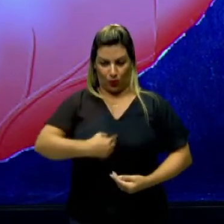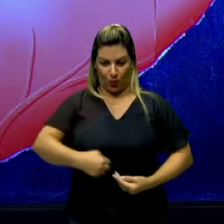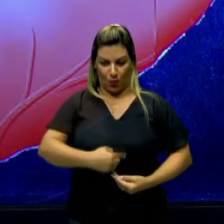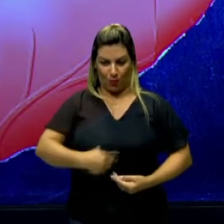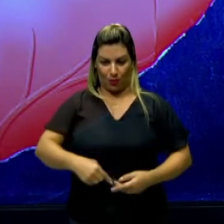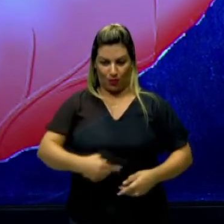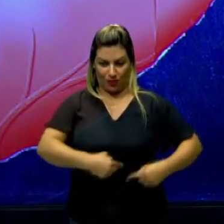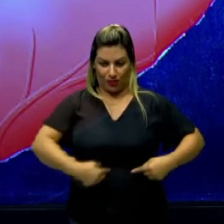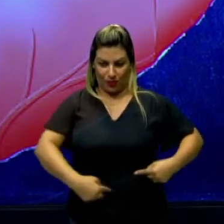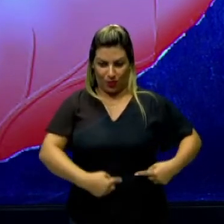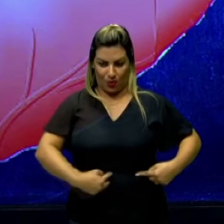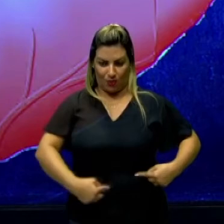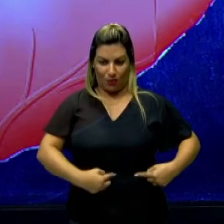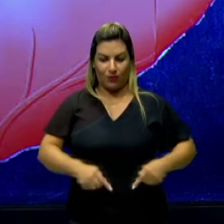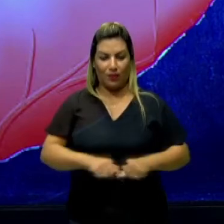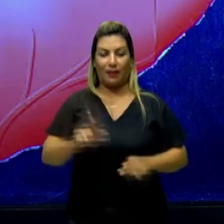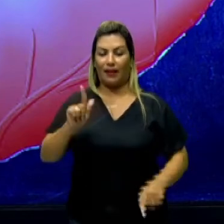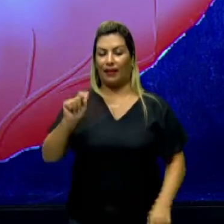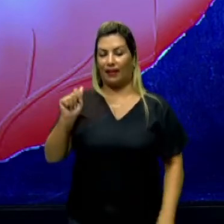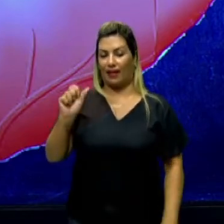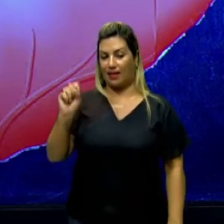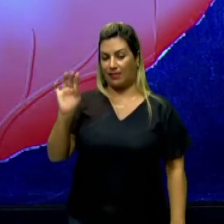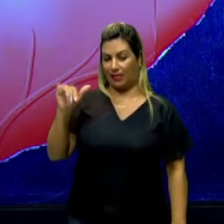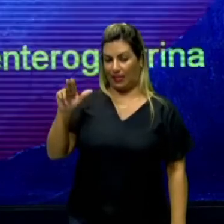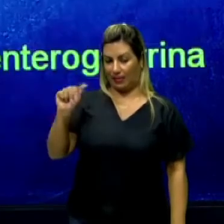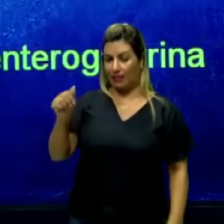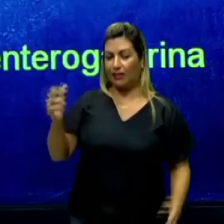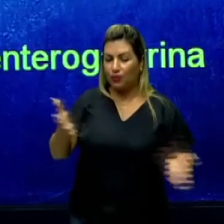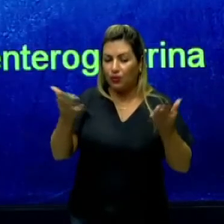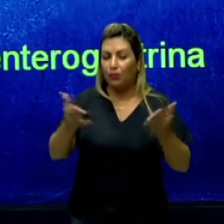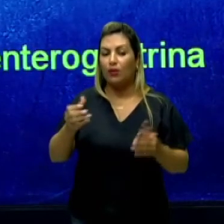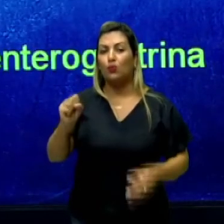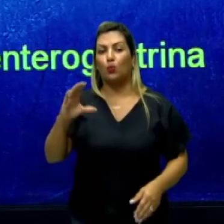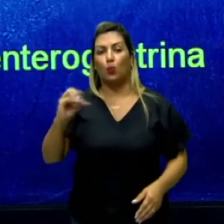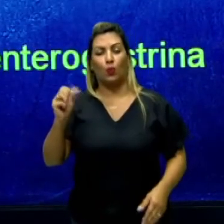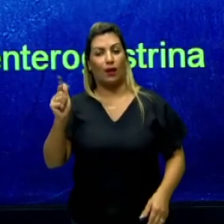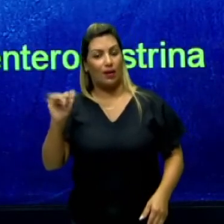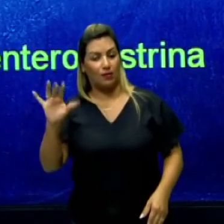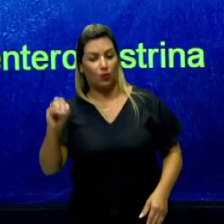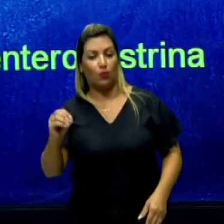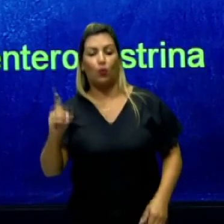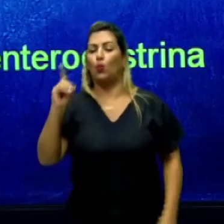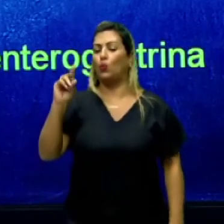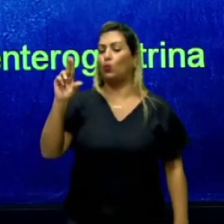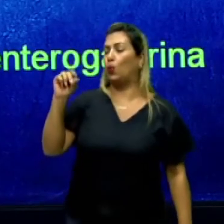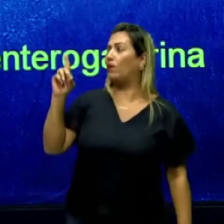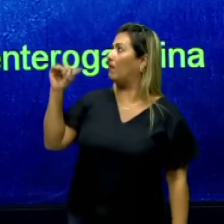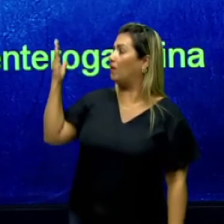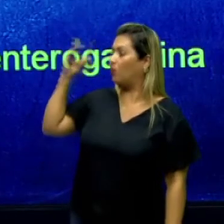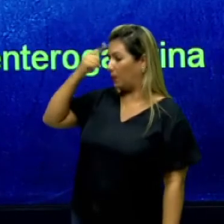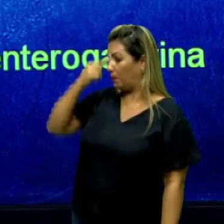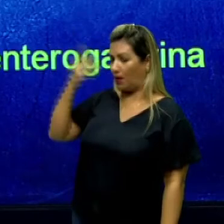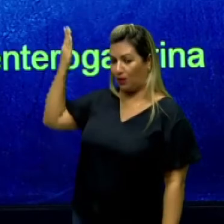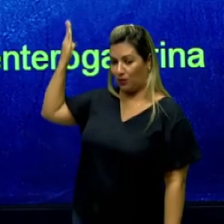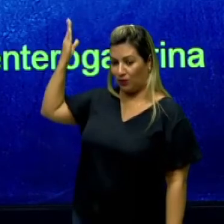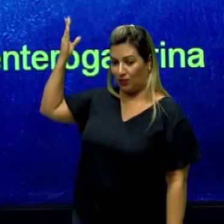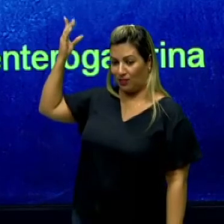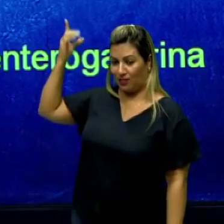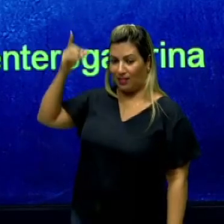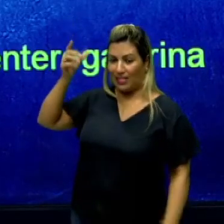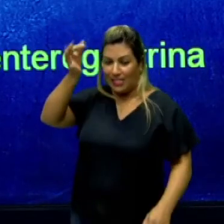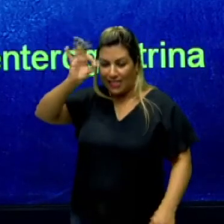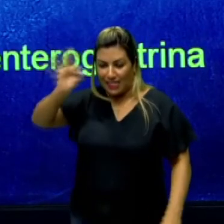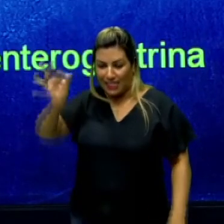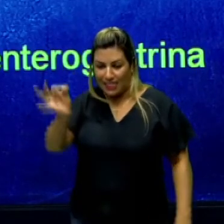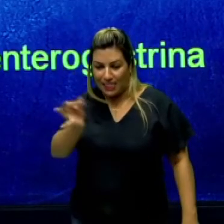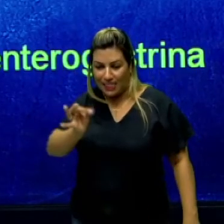tem a sua produção de gastrina, que estimula a produção de suco gástrico. O duodeno, que aí na imagem é esse caninho que está